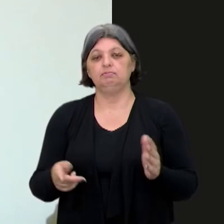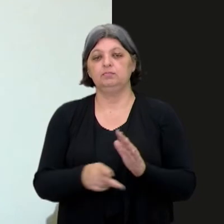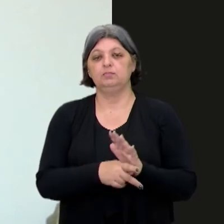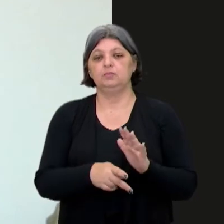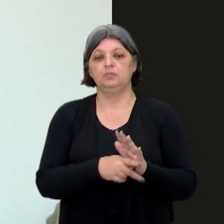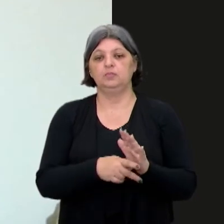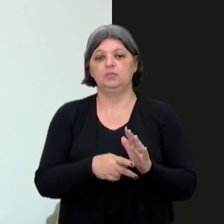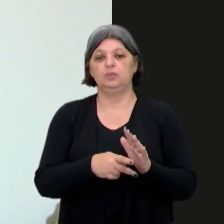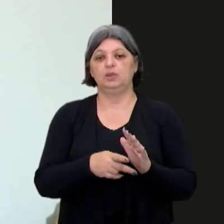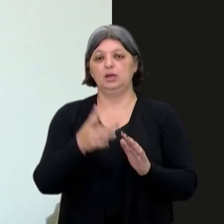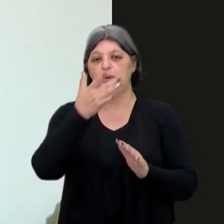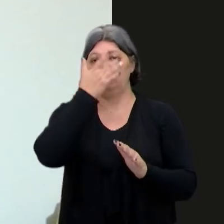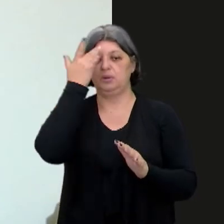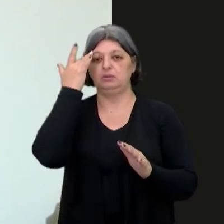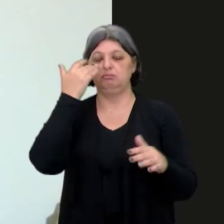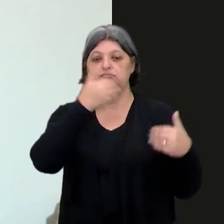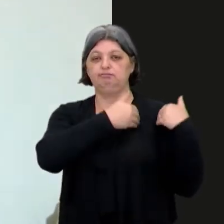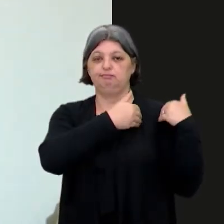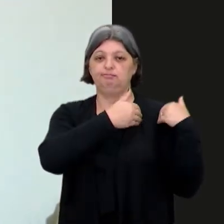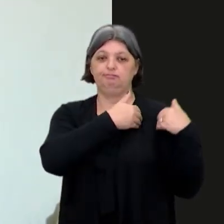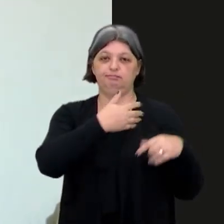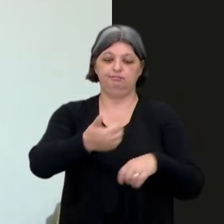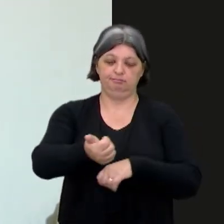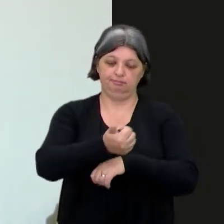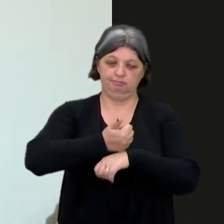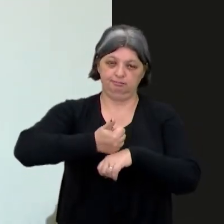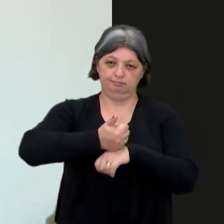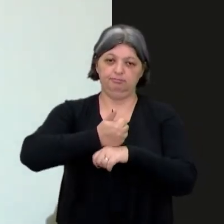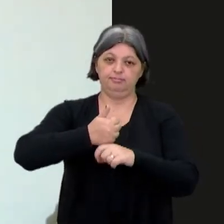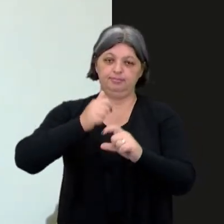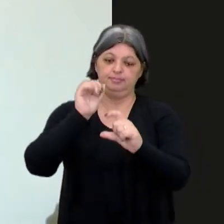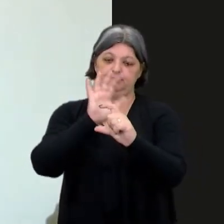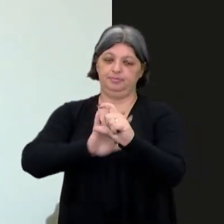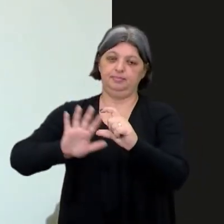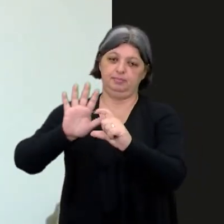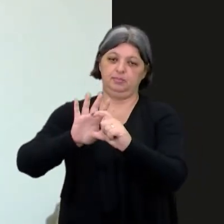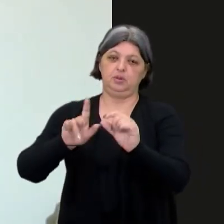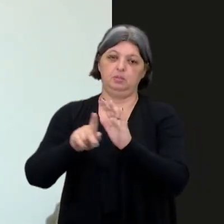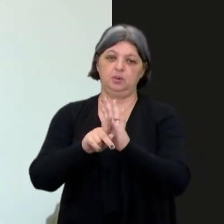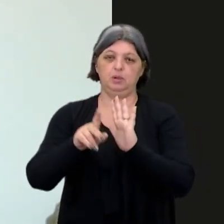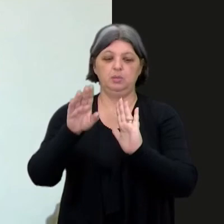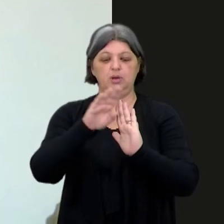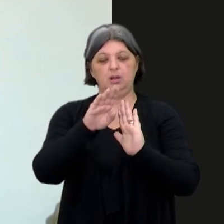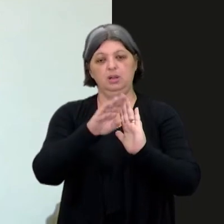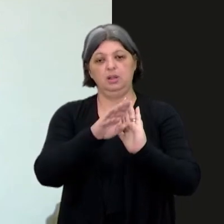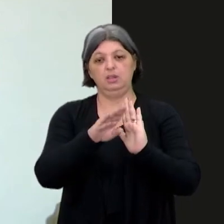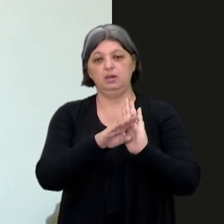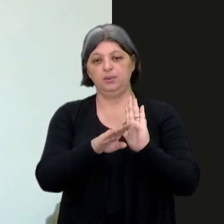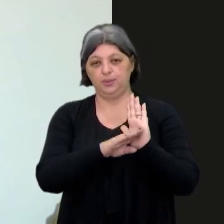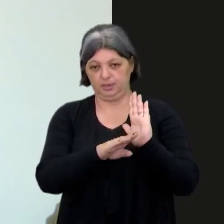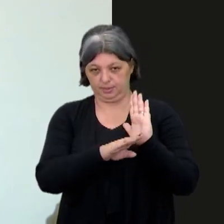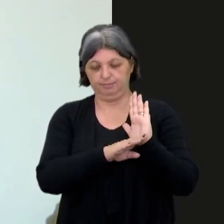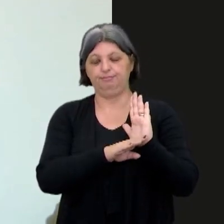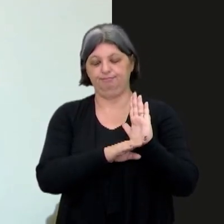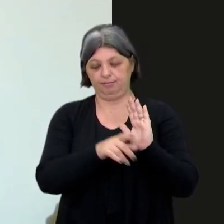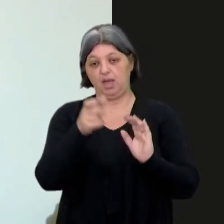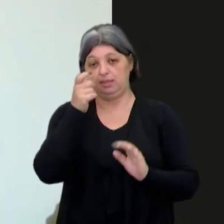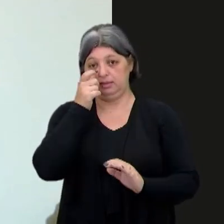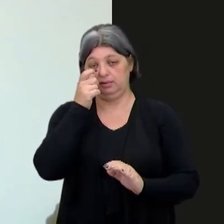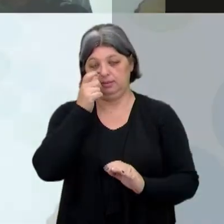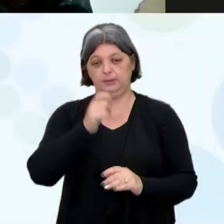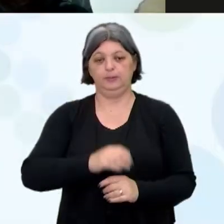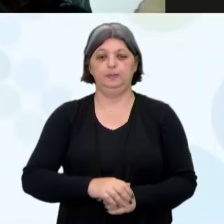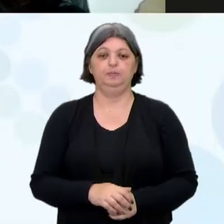de chargista, ela se amplificou para muito mais categorias, assim. Isso é uma coisa muito interessante. E